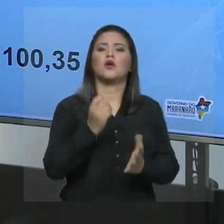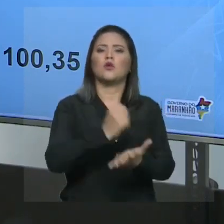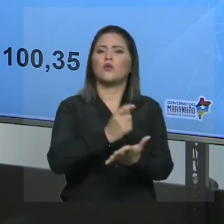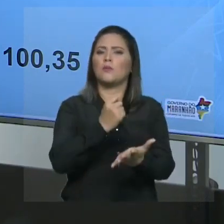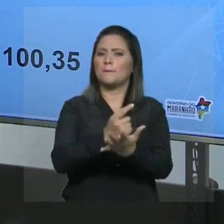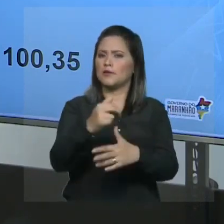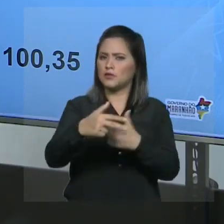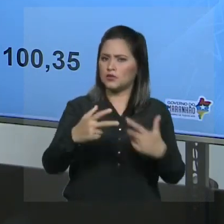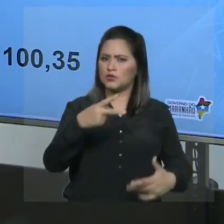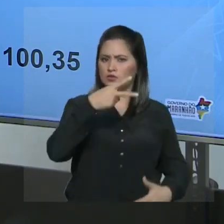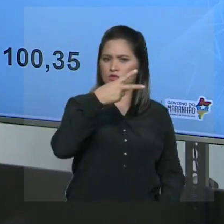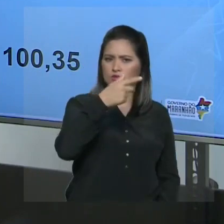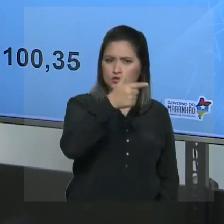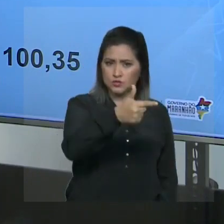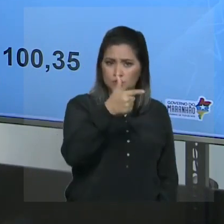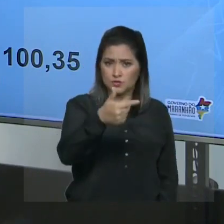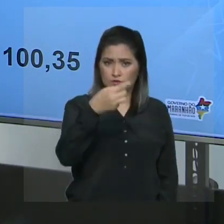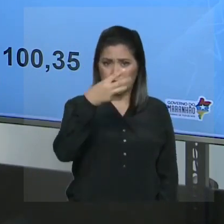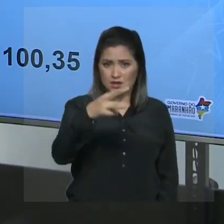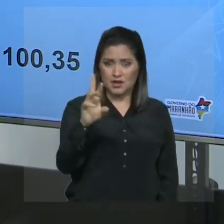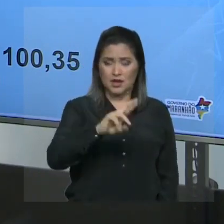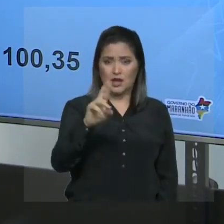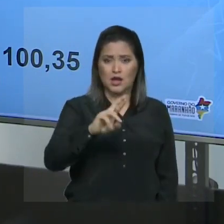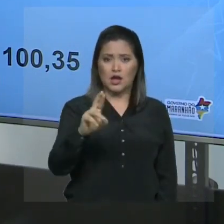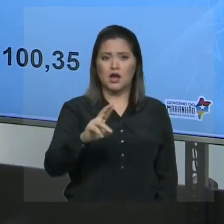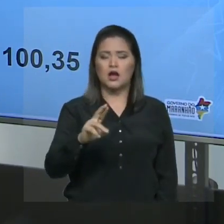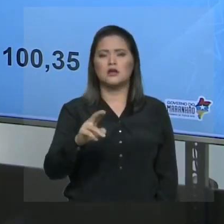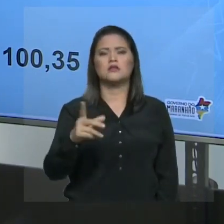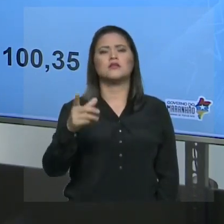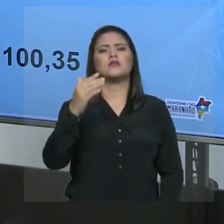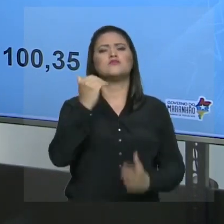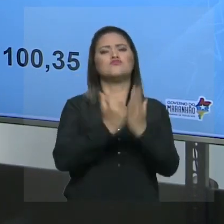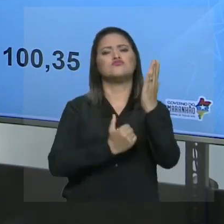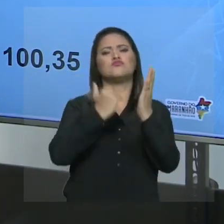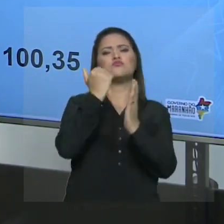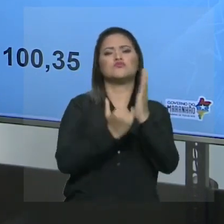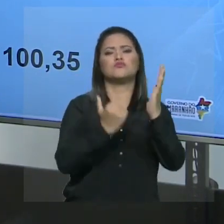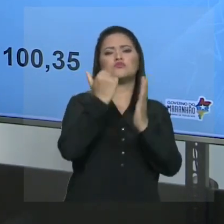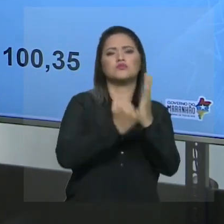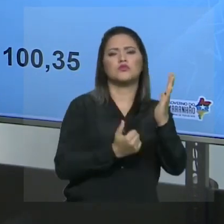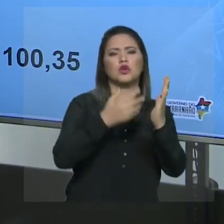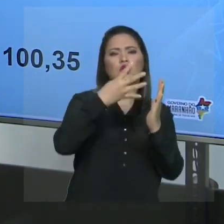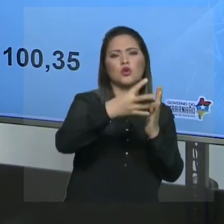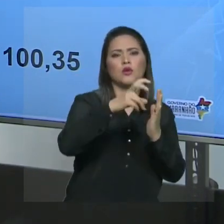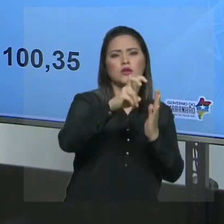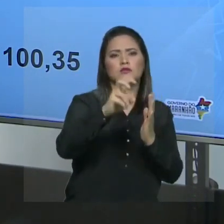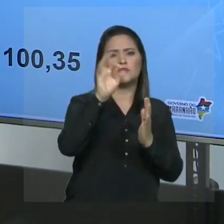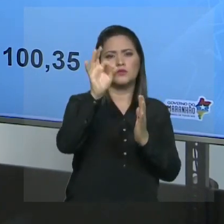R$ 223 e está ganhando um desconto de 45%. Quanto é o seu desconto?